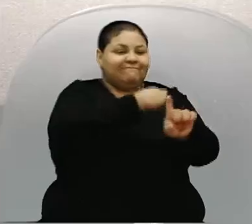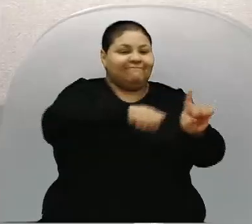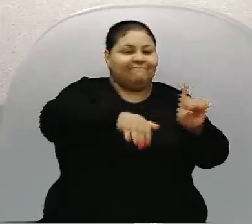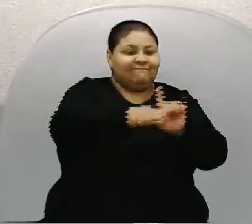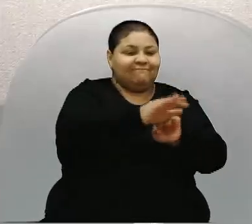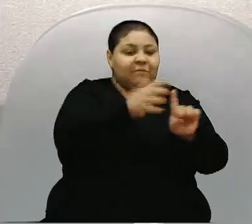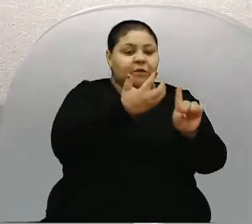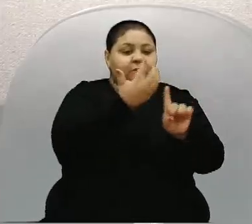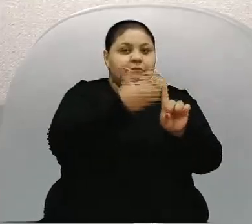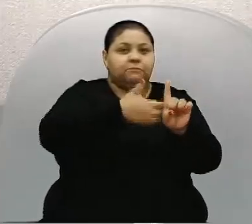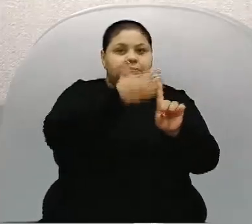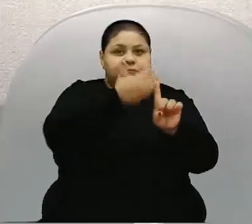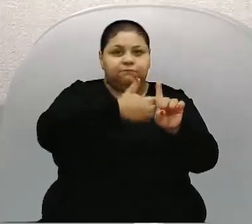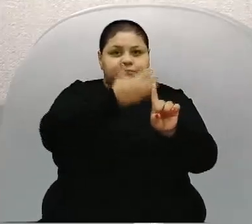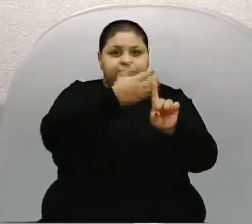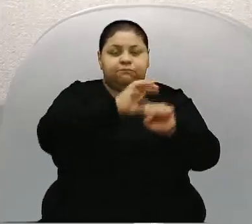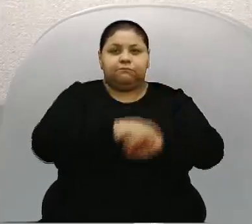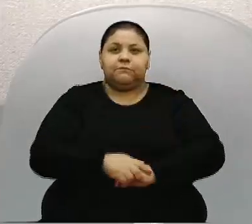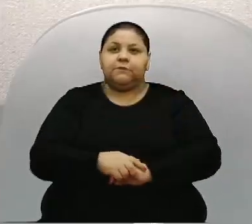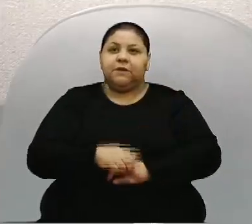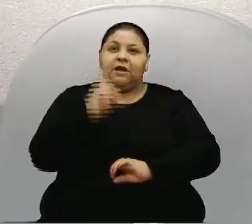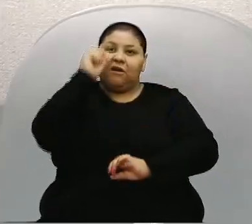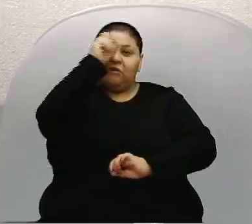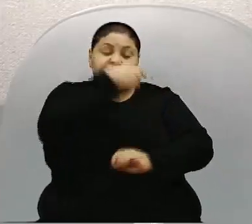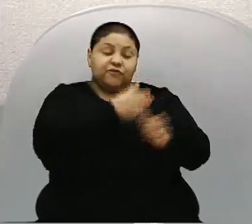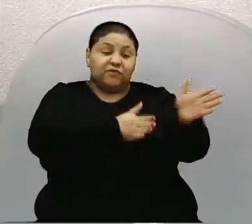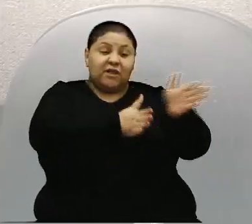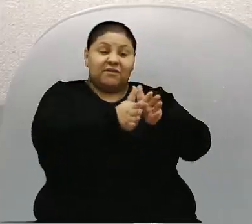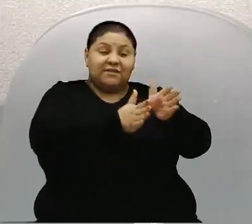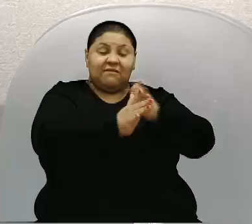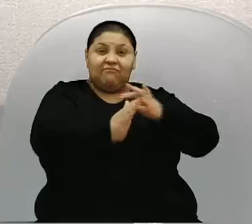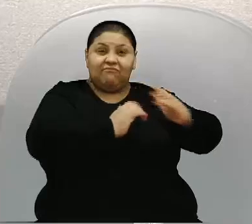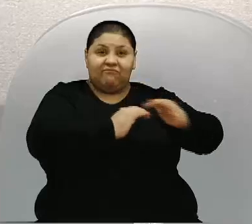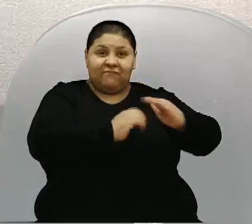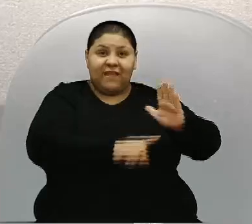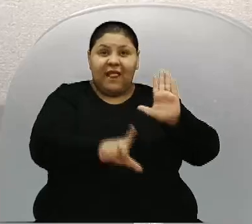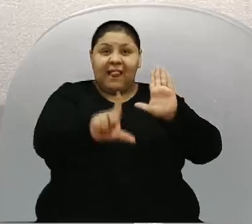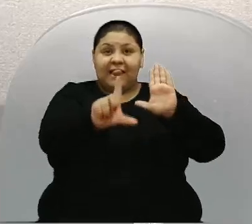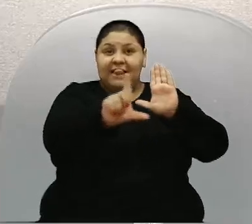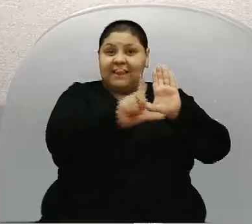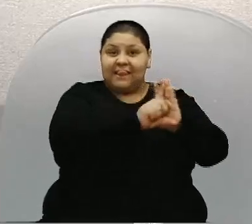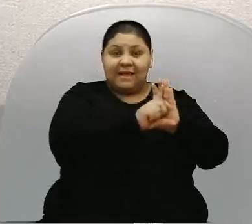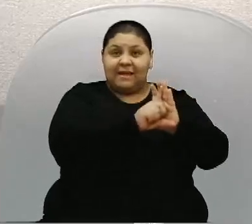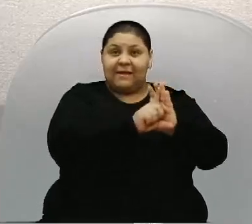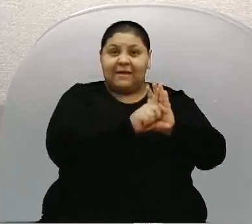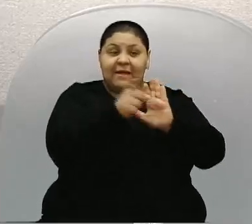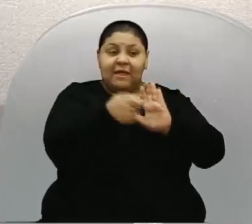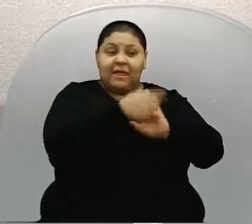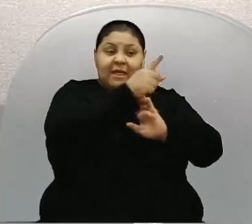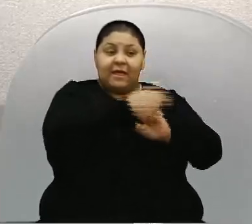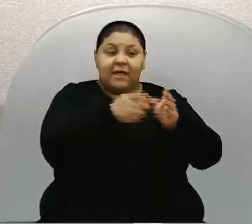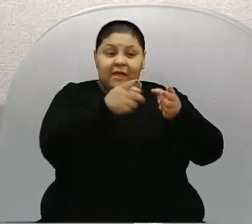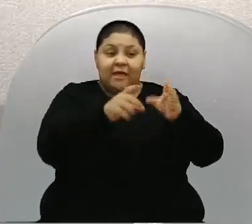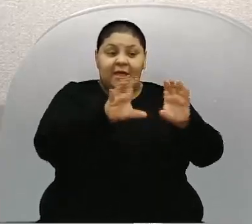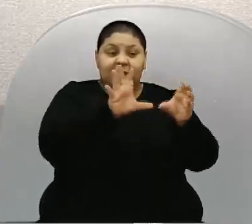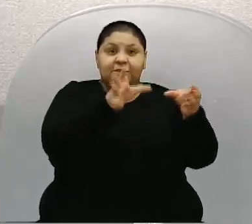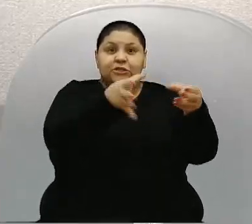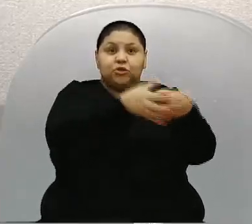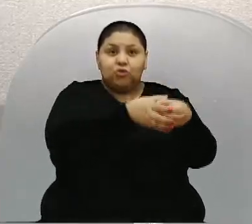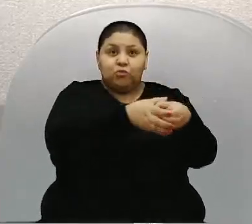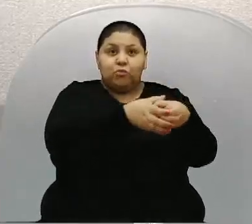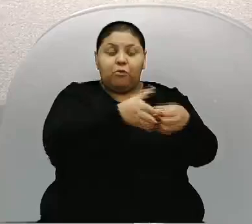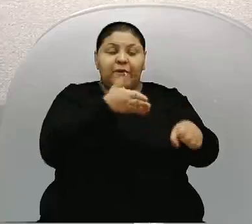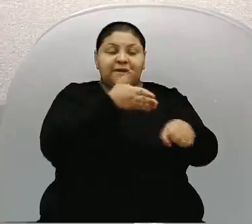deficiência, ao dificultar o acesso à mobilidade. A lei impede que esse grupo participe plenamente da